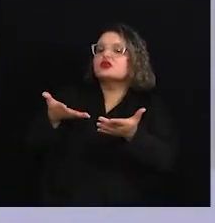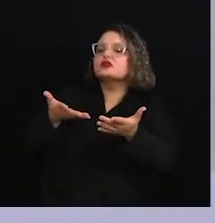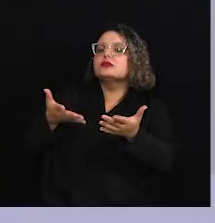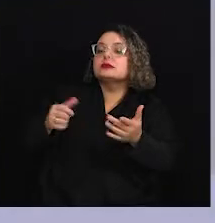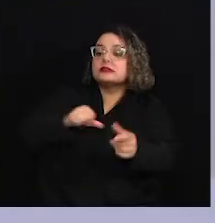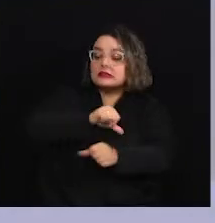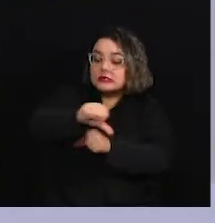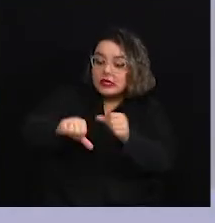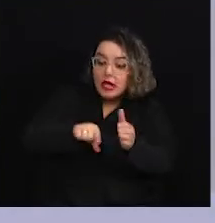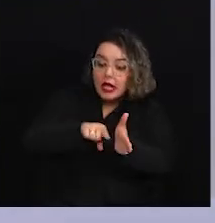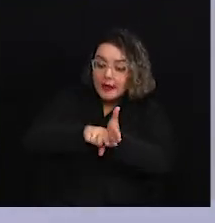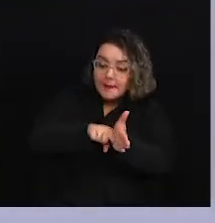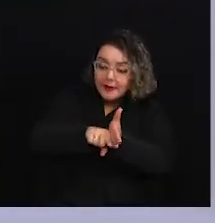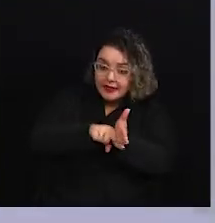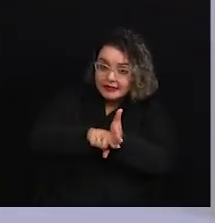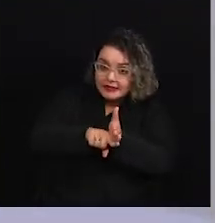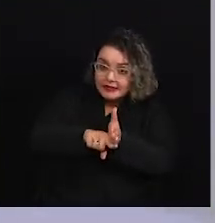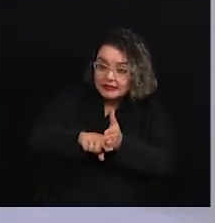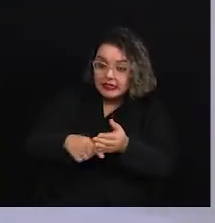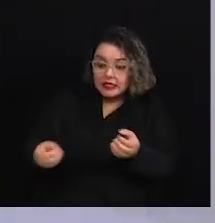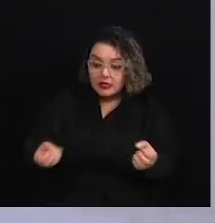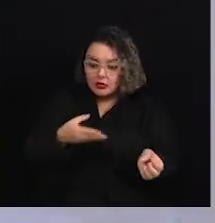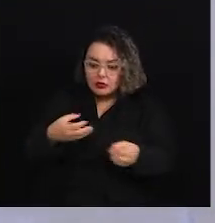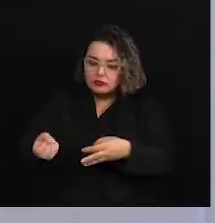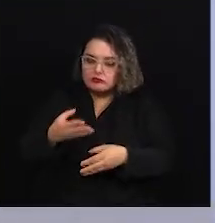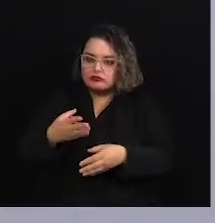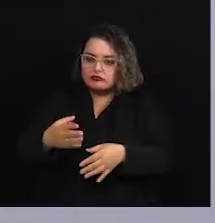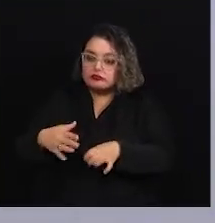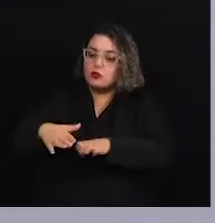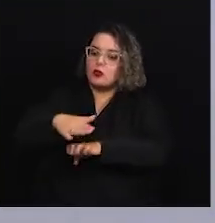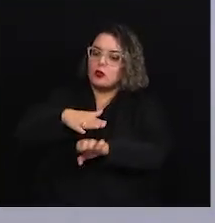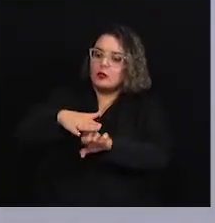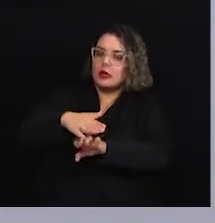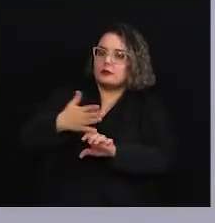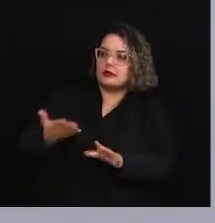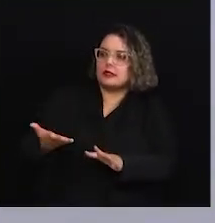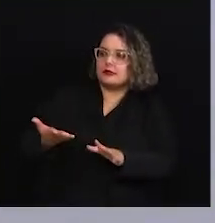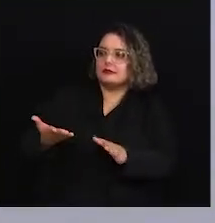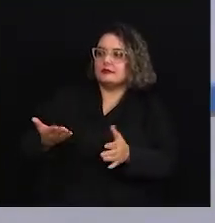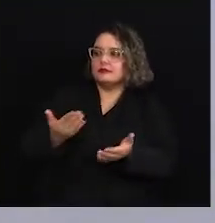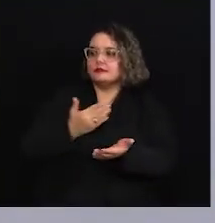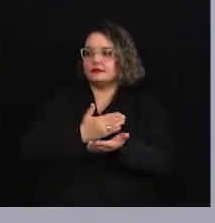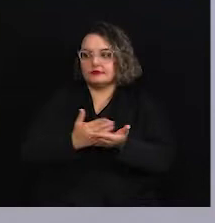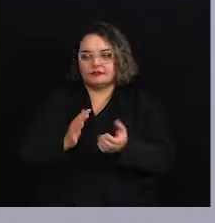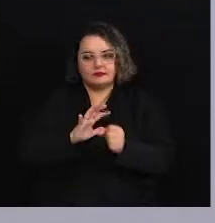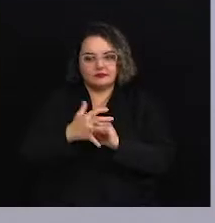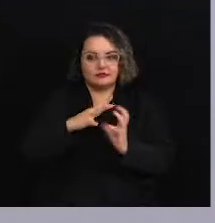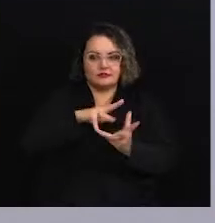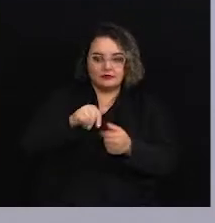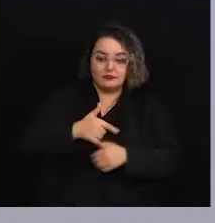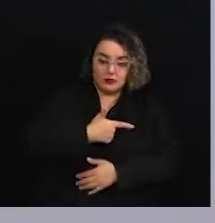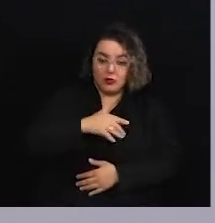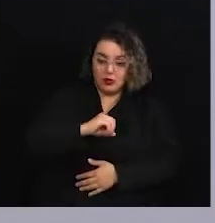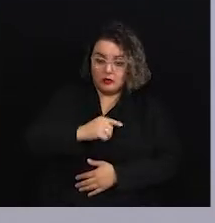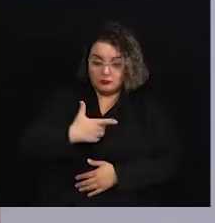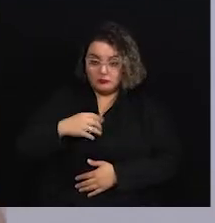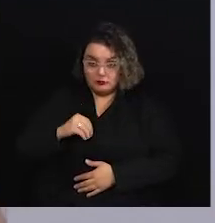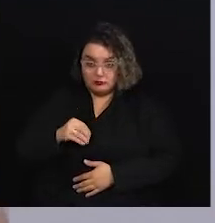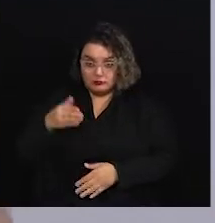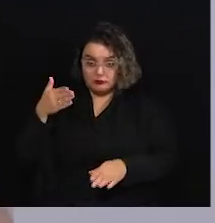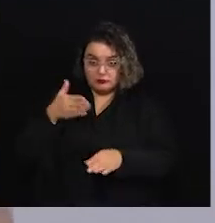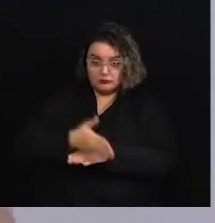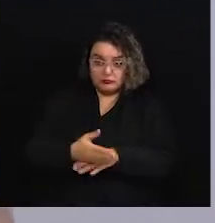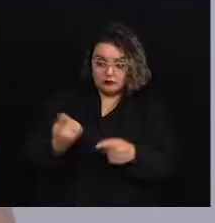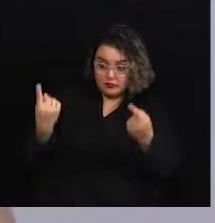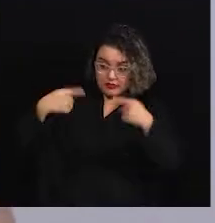de transformar pesquisa e inovação em um negócio? Bom, tudo começou durante a pandemia em 2020, a gente participou